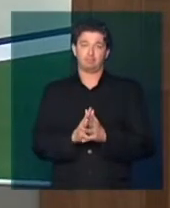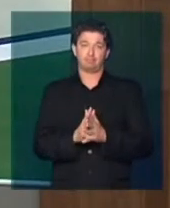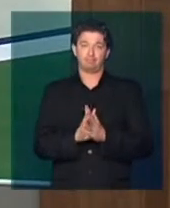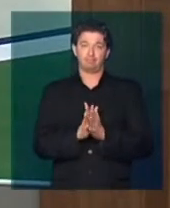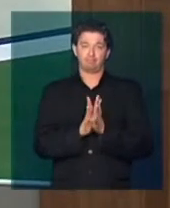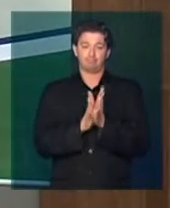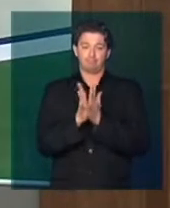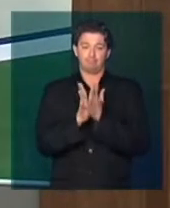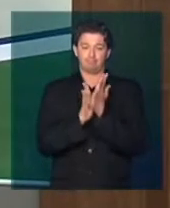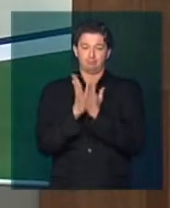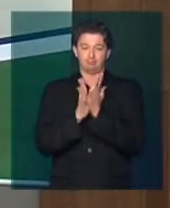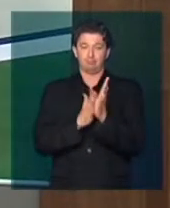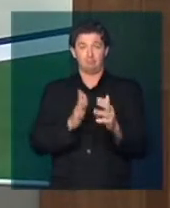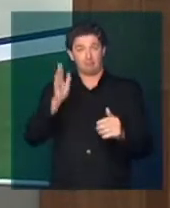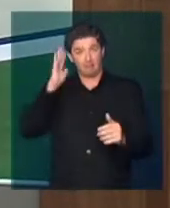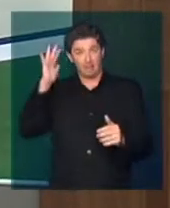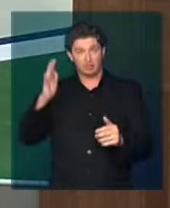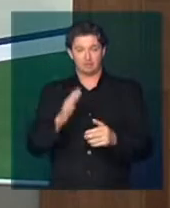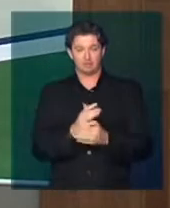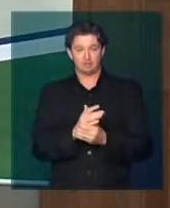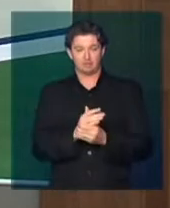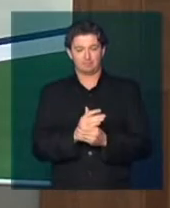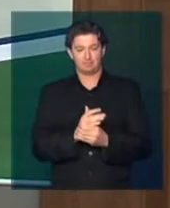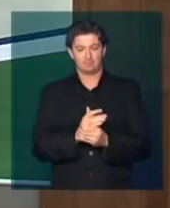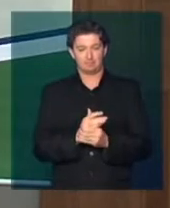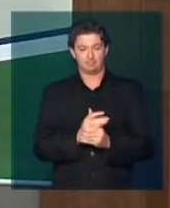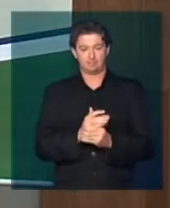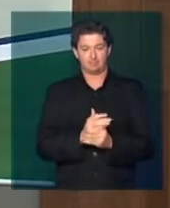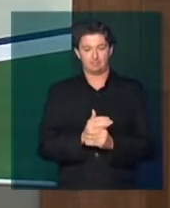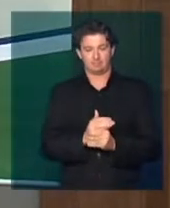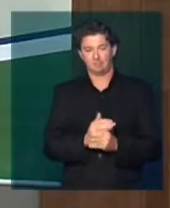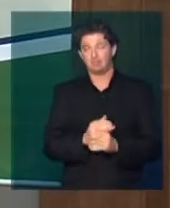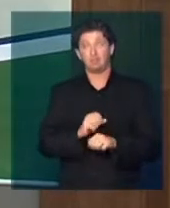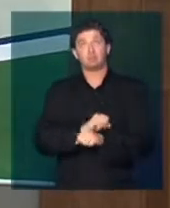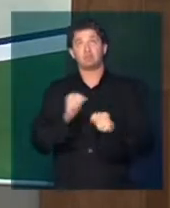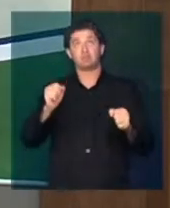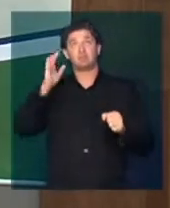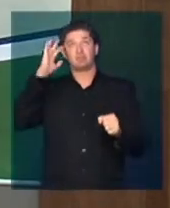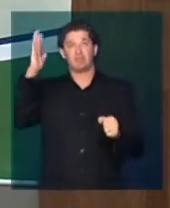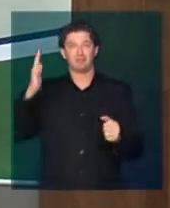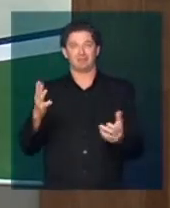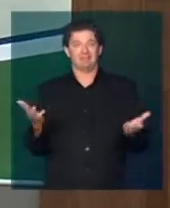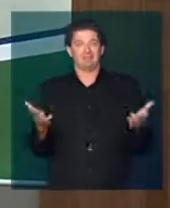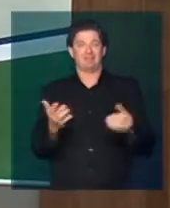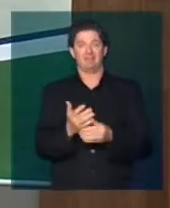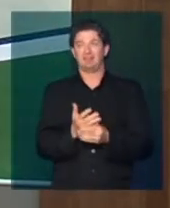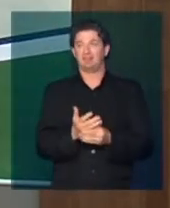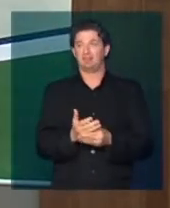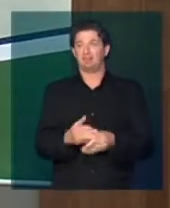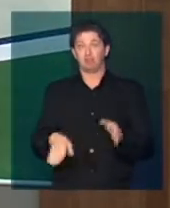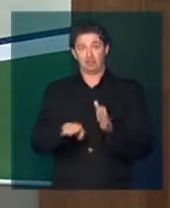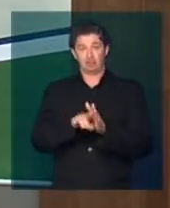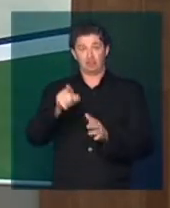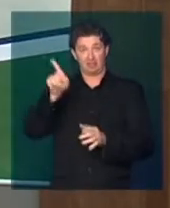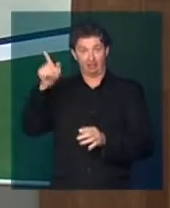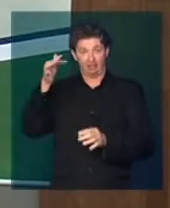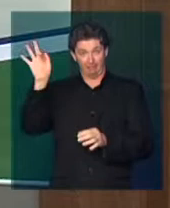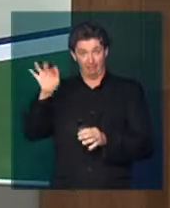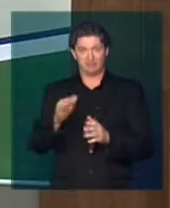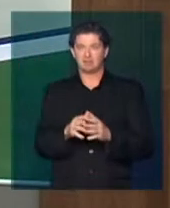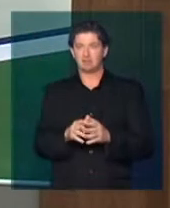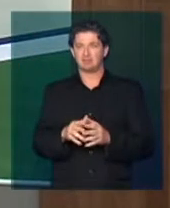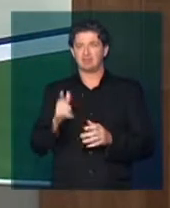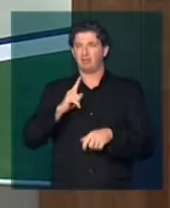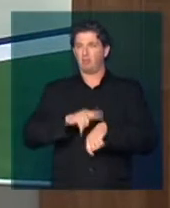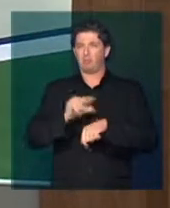República. Imaginemos que isso, gente, é impensável você chegar na França, como até teve